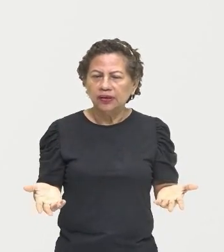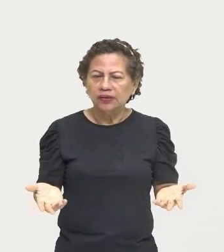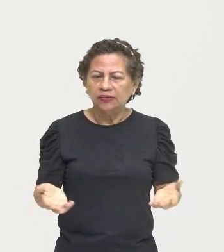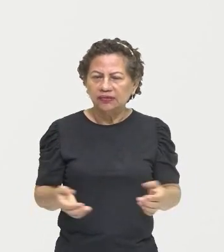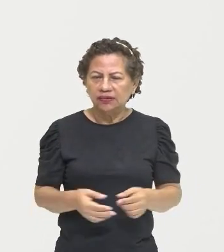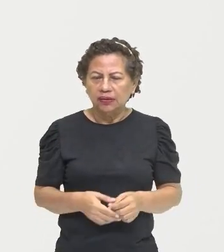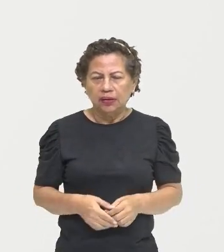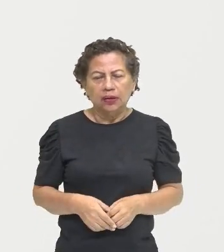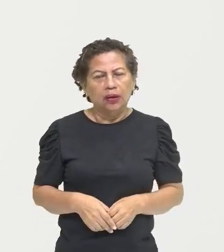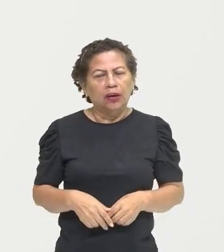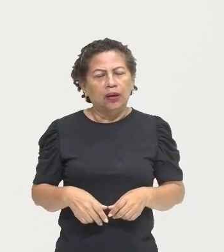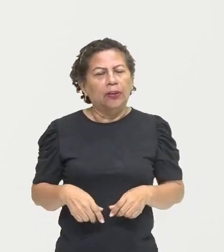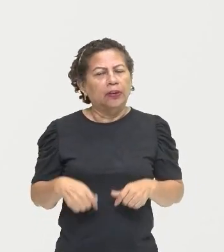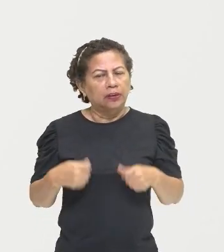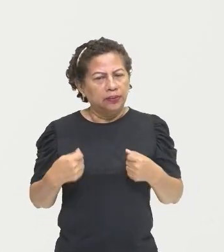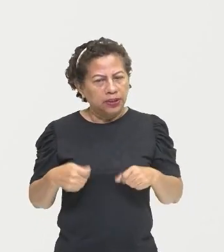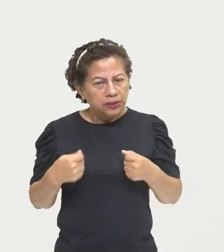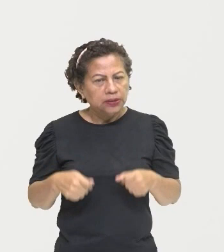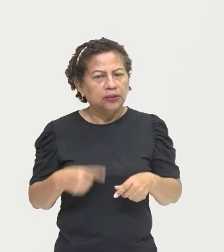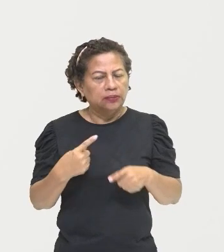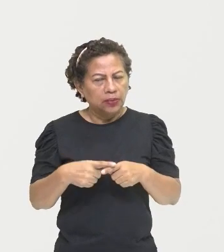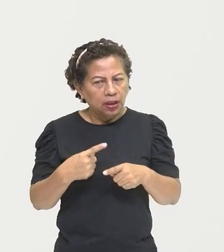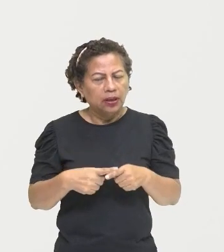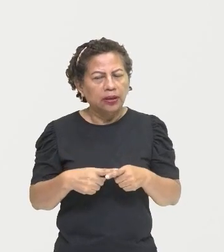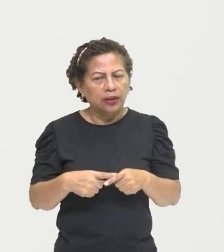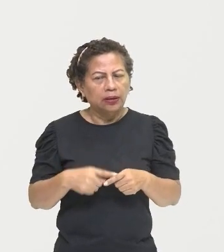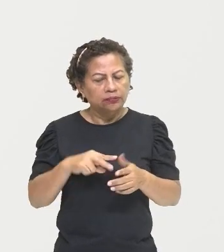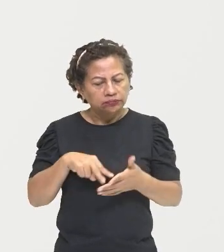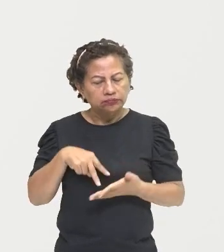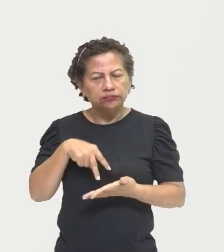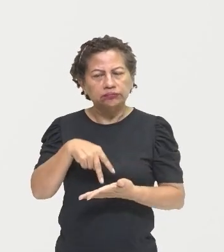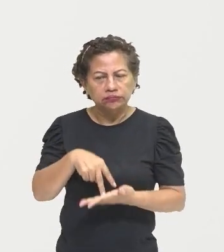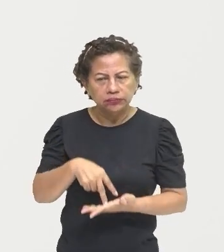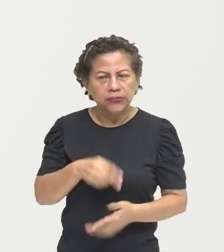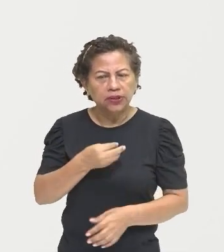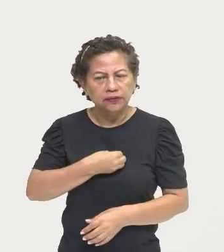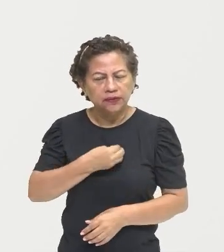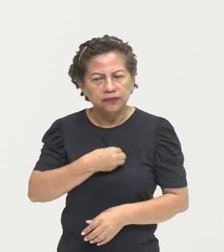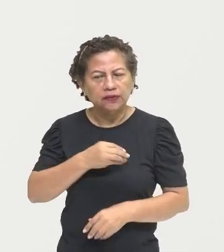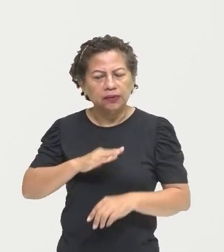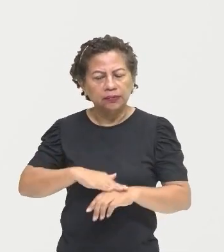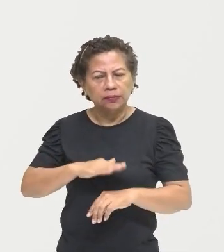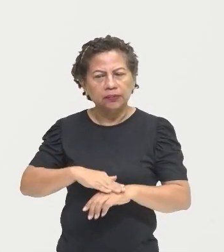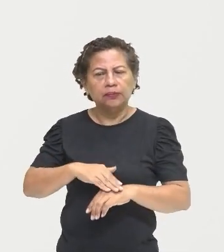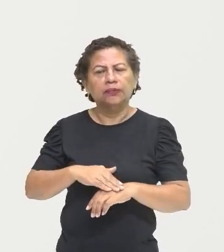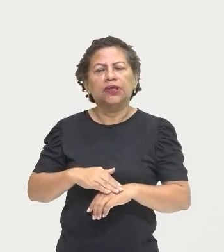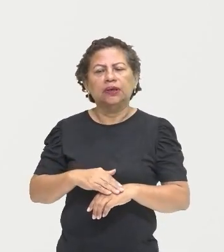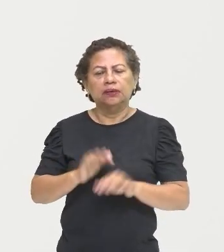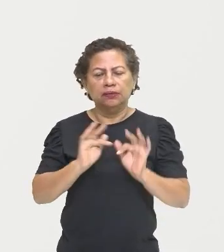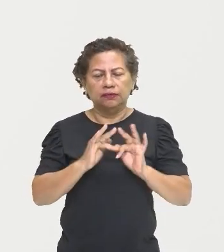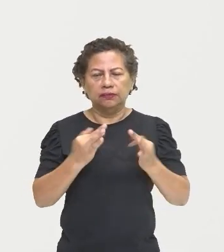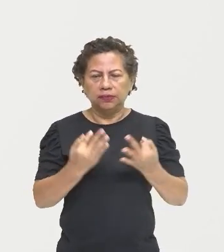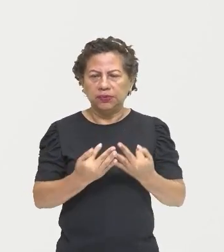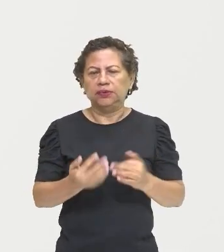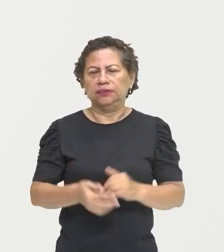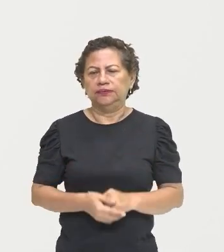acesso à terra. Isso daqui é uma questão de vida, eles precisam dessa terra para garantir o seu sustento, tá bom? Reflitam sobre